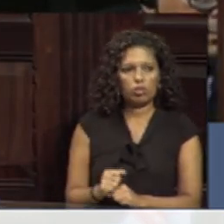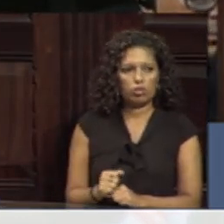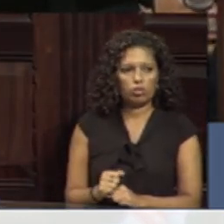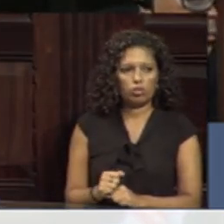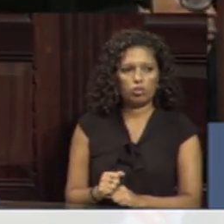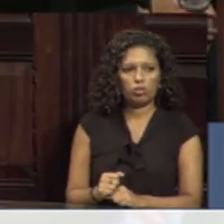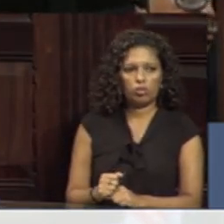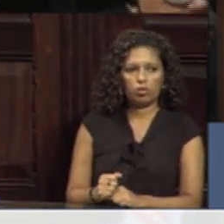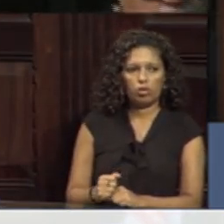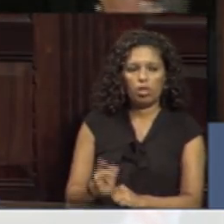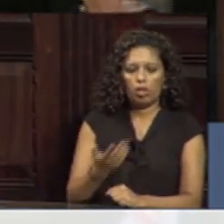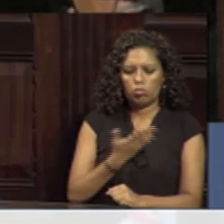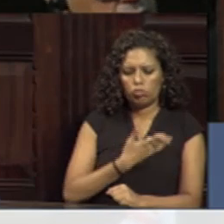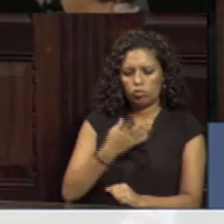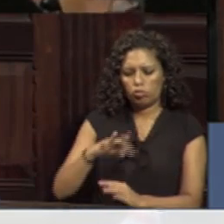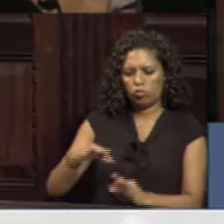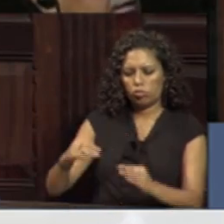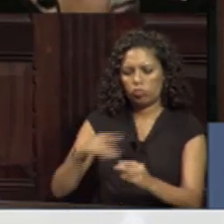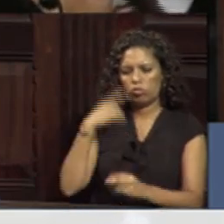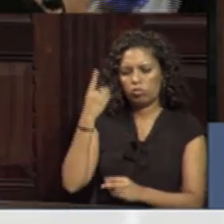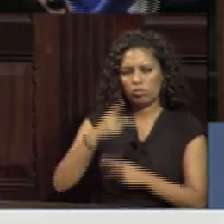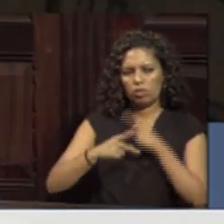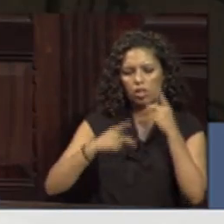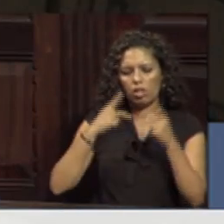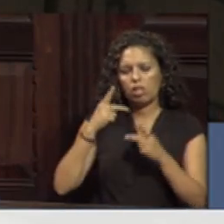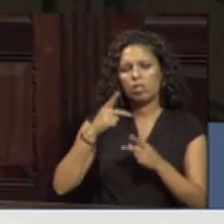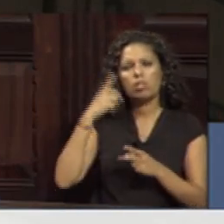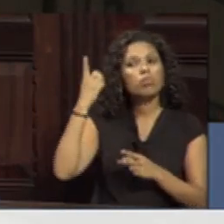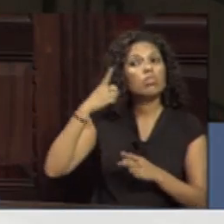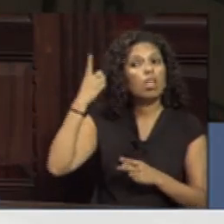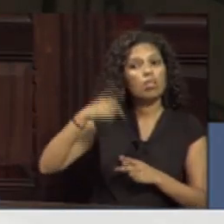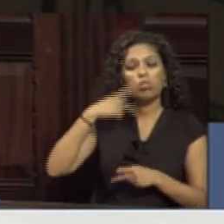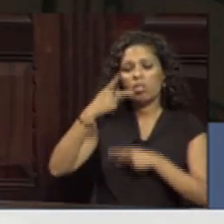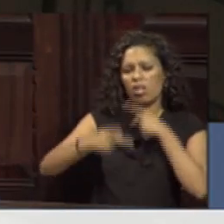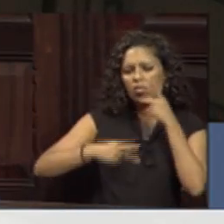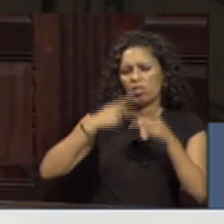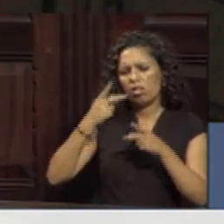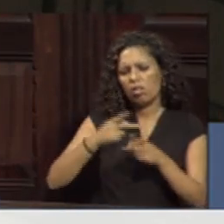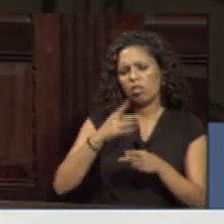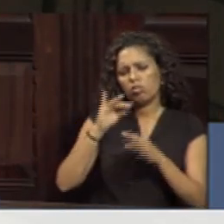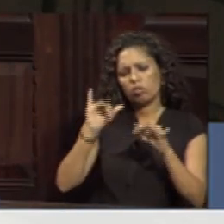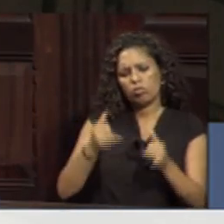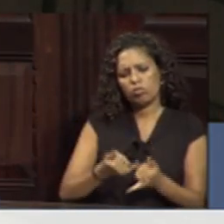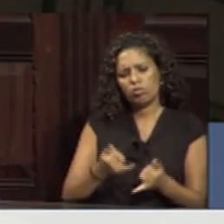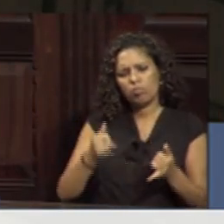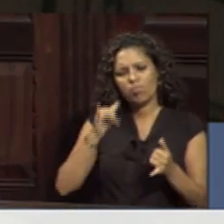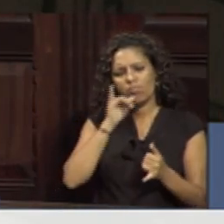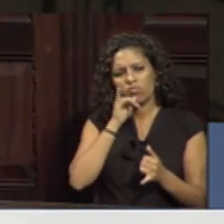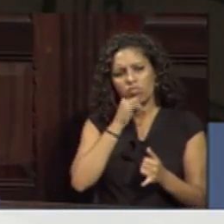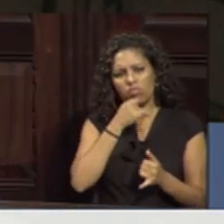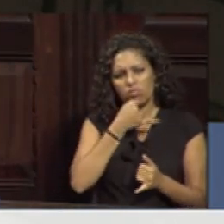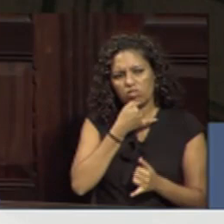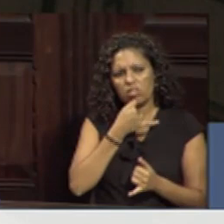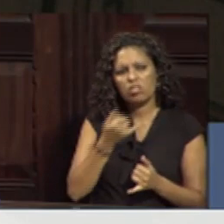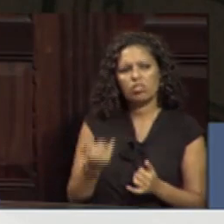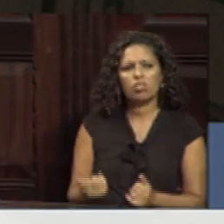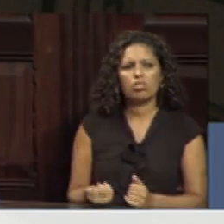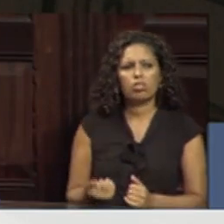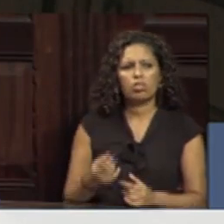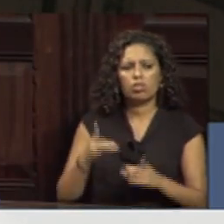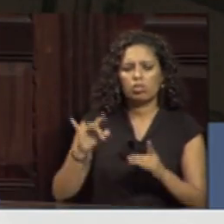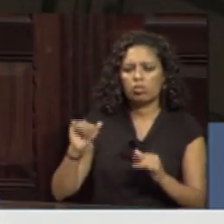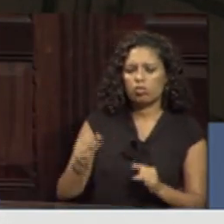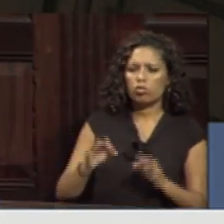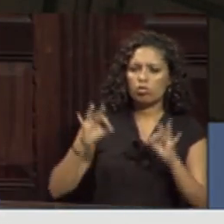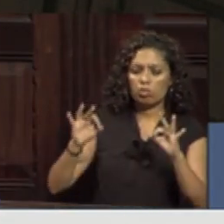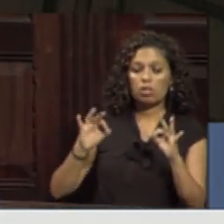foi dito aqui pelos companheiros deputados, dia de muita tristeza. E minha mensagem vai para a família, em especial da